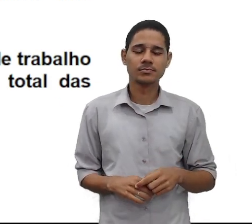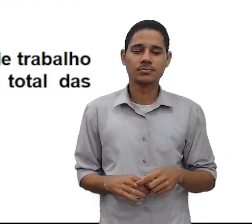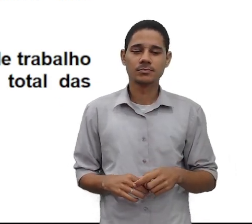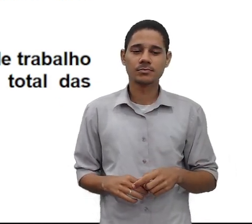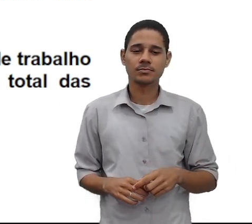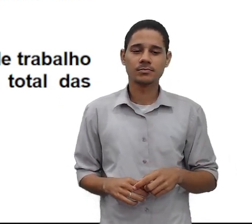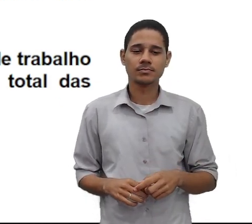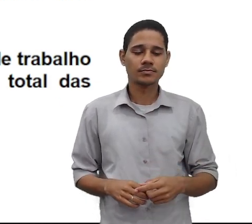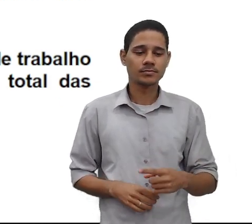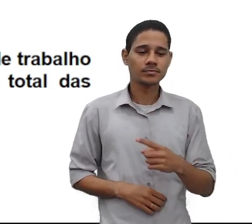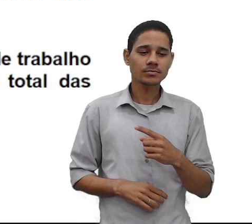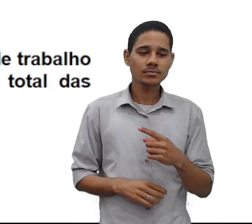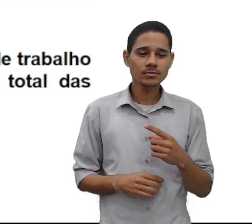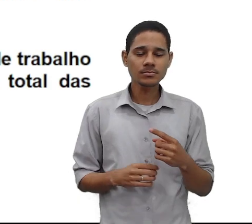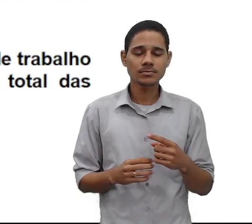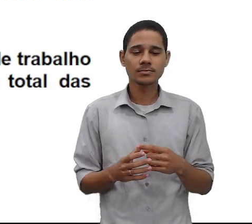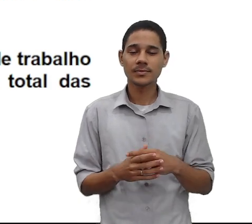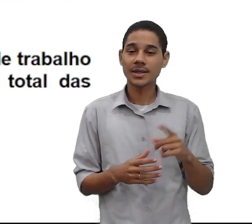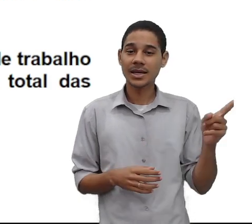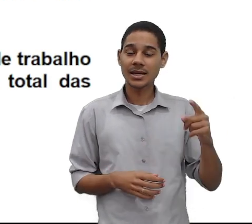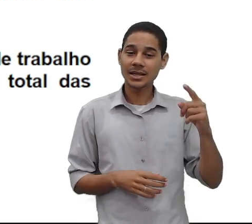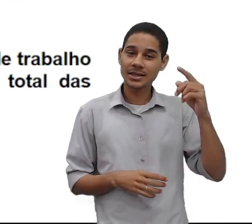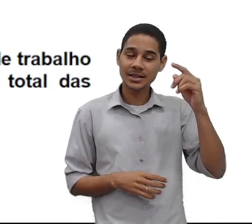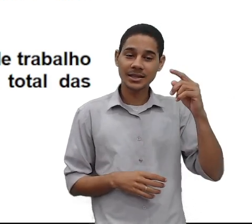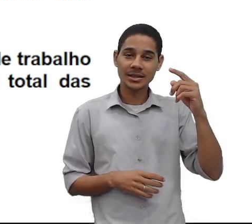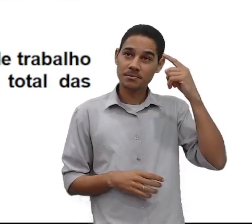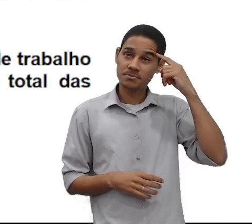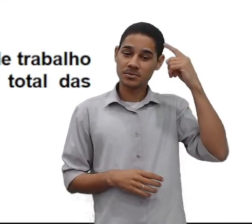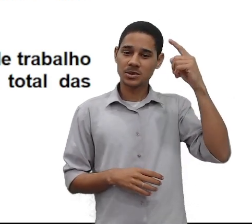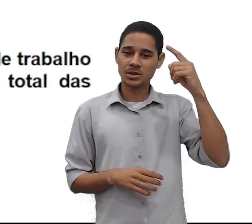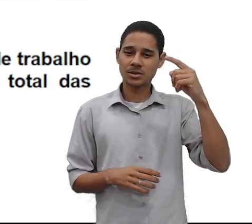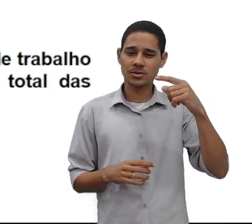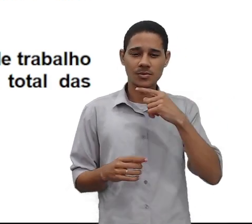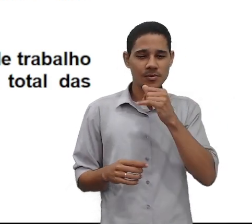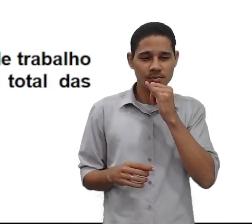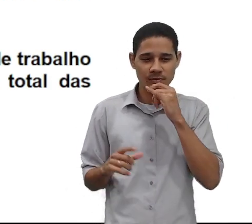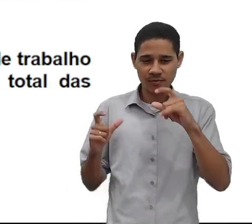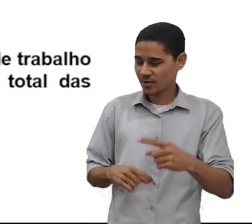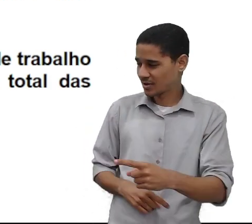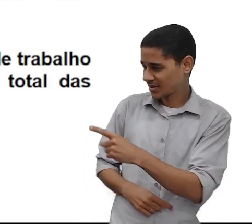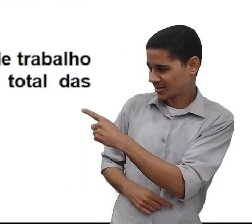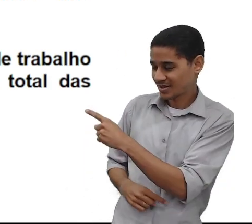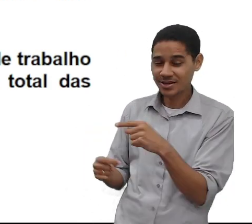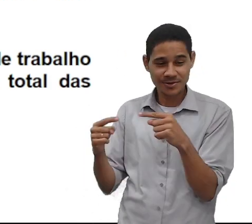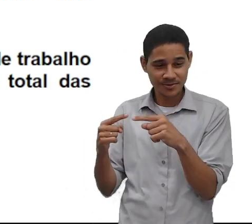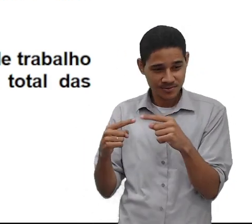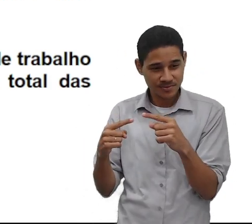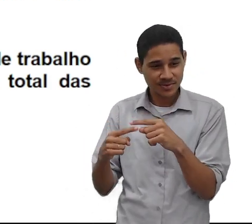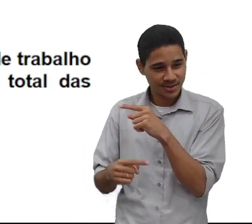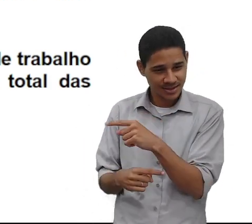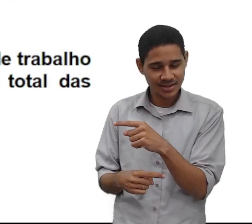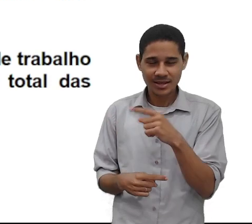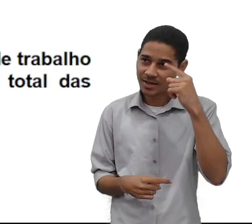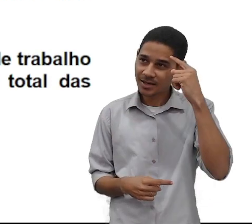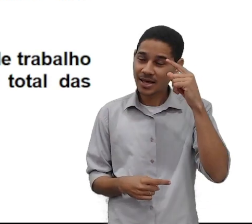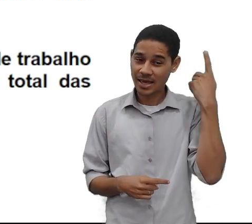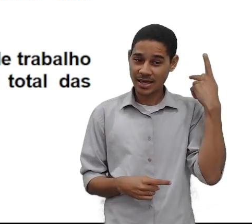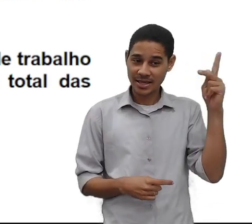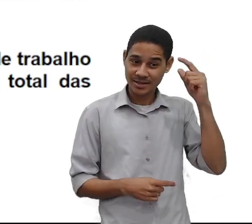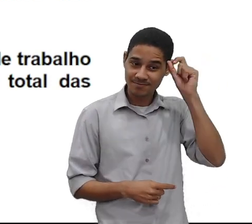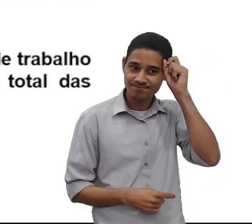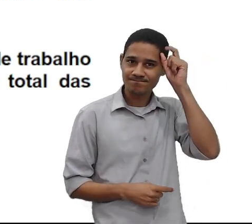da famosa teoria do iceberg, como você vê aqui na figura. Então,